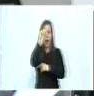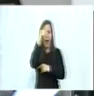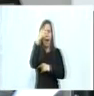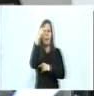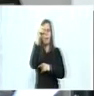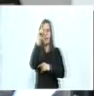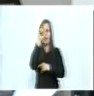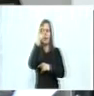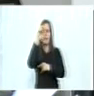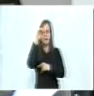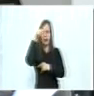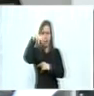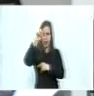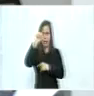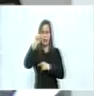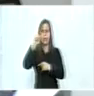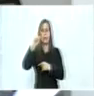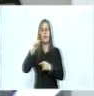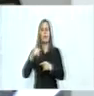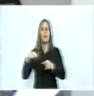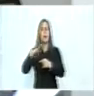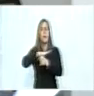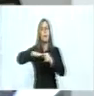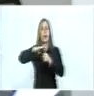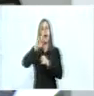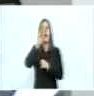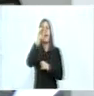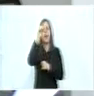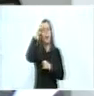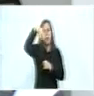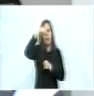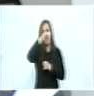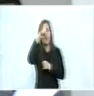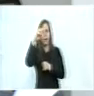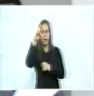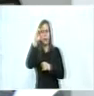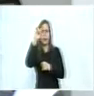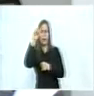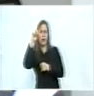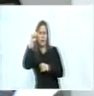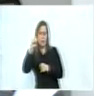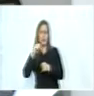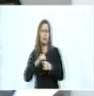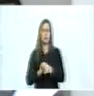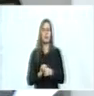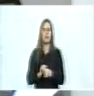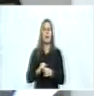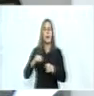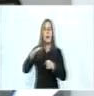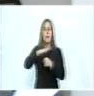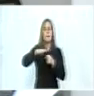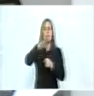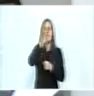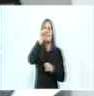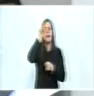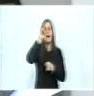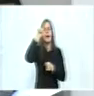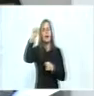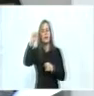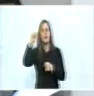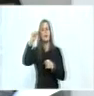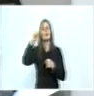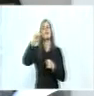de Freitas no bairro Romão dos Reis, praças dos bairros de Ramos, Barrinha, Colégio de